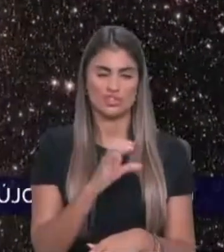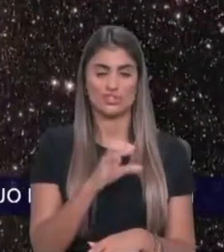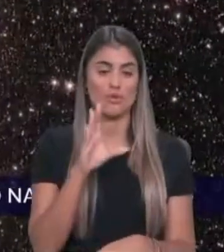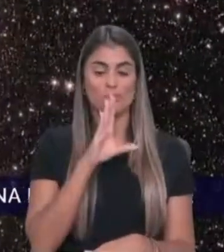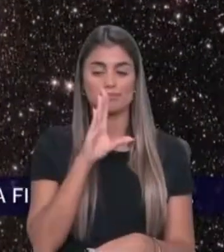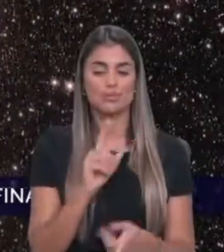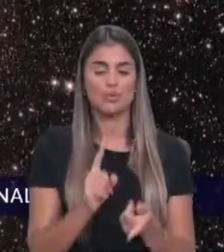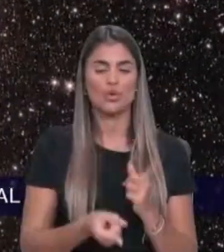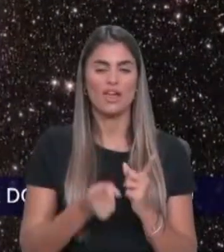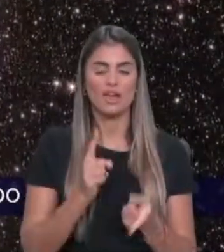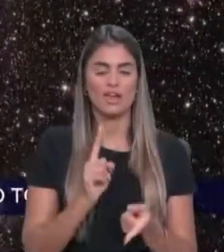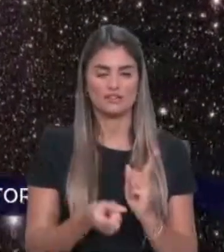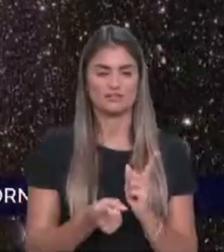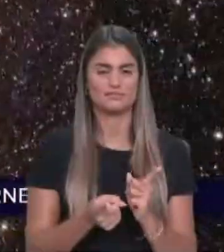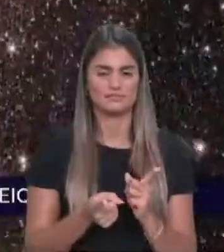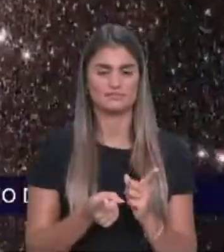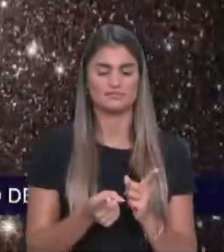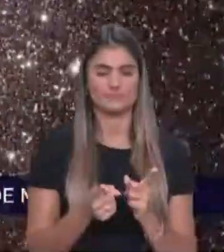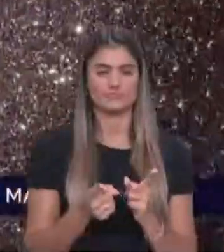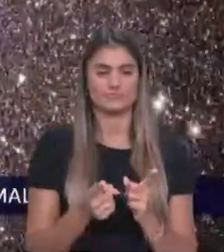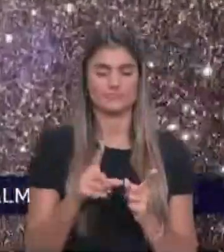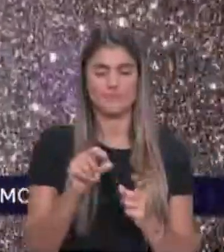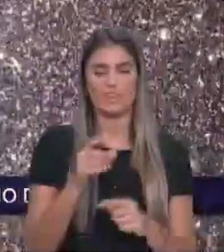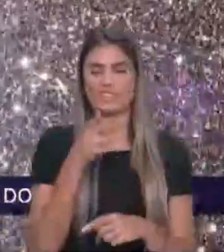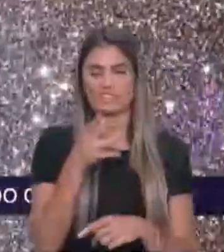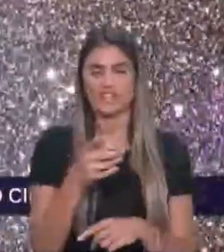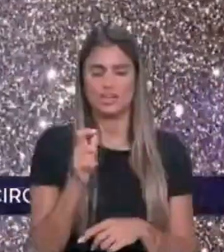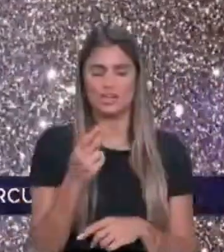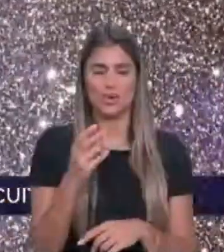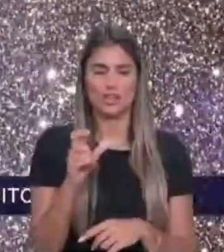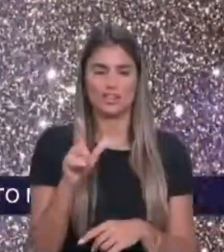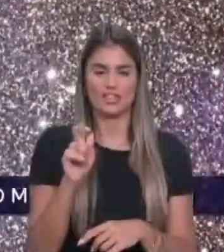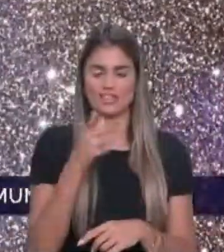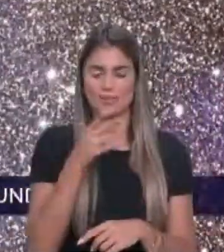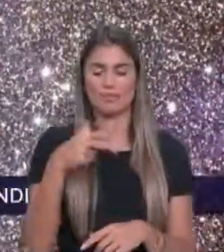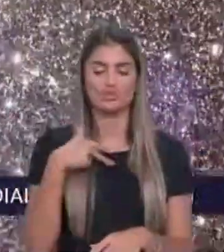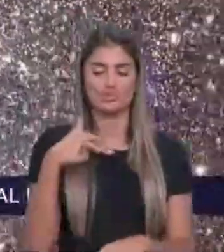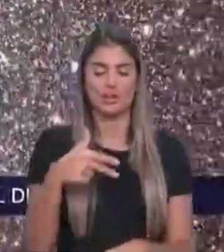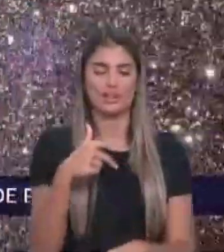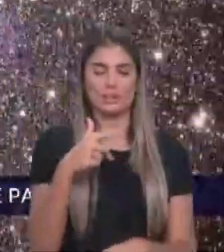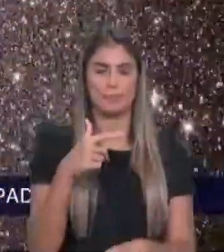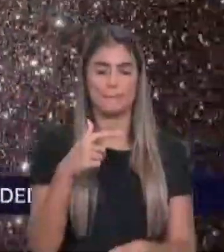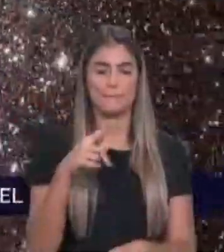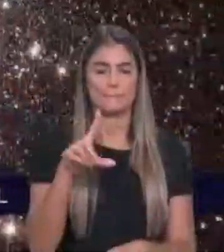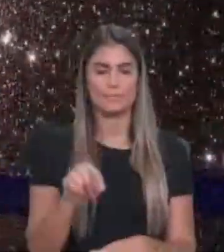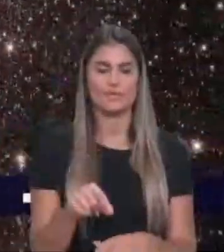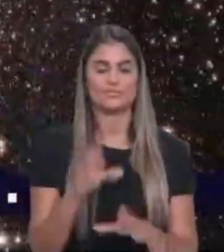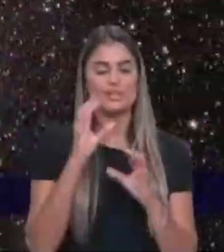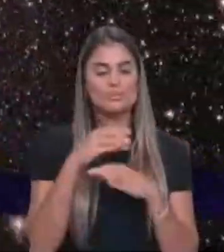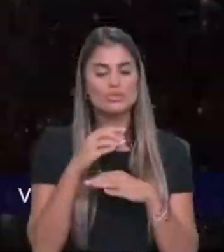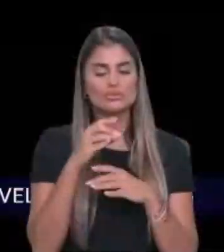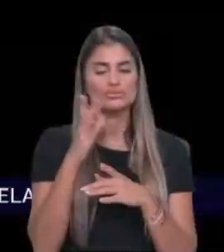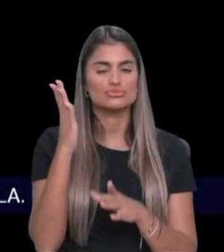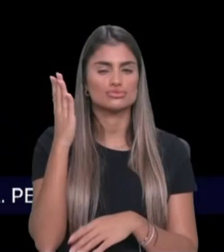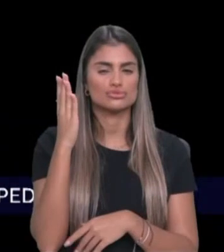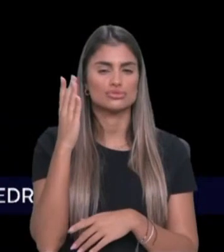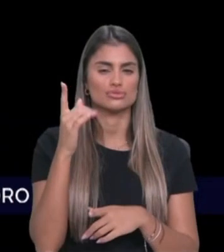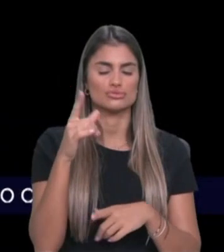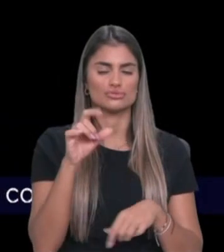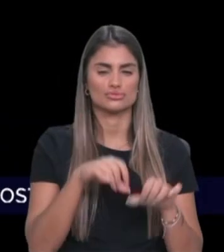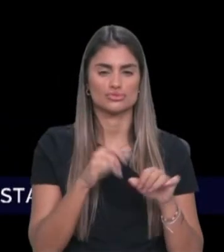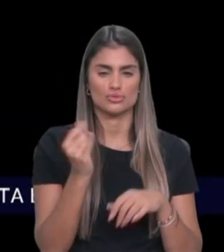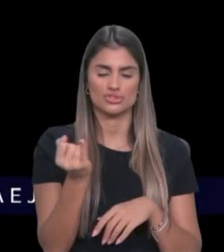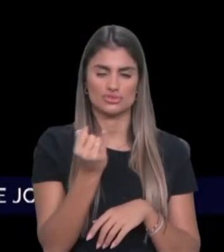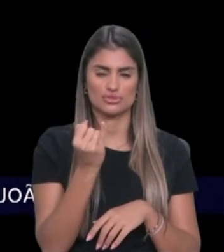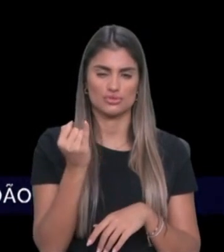o que é que isso é. E uma nota também neste Euclide para dizer que Portugal está muito presente neste telescópio espacial. O Instituto de Astrofísica e Ciências do